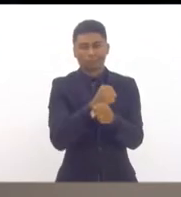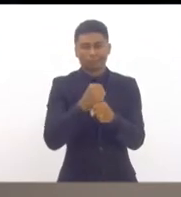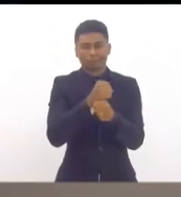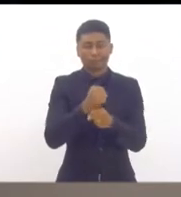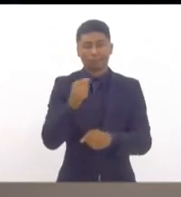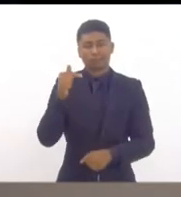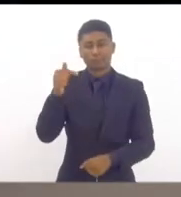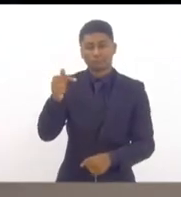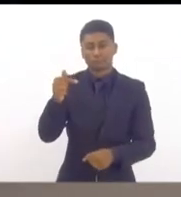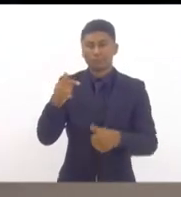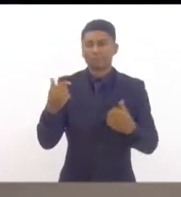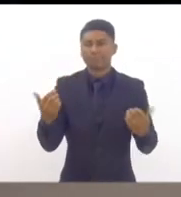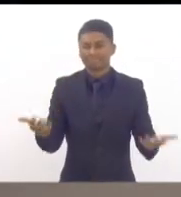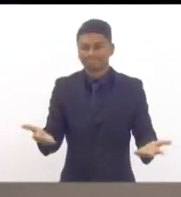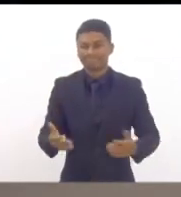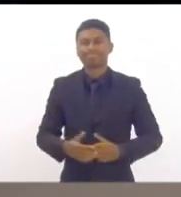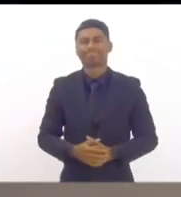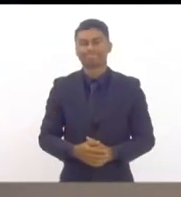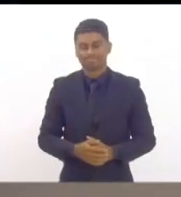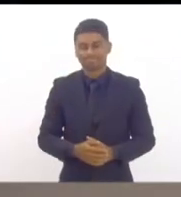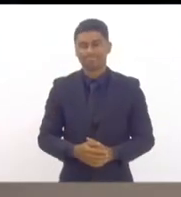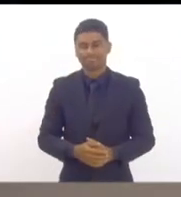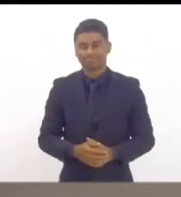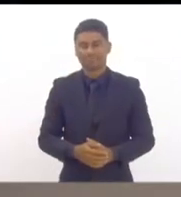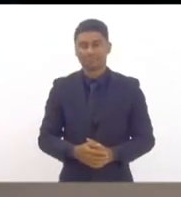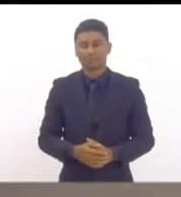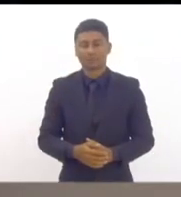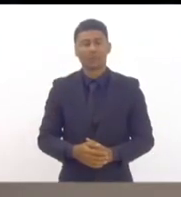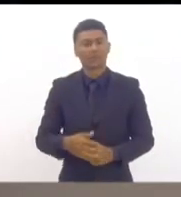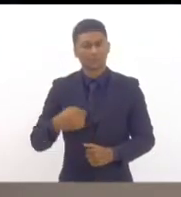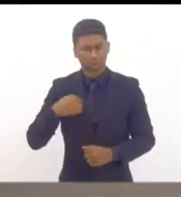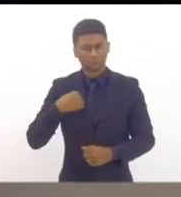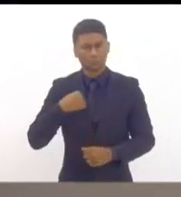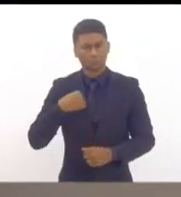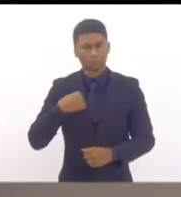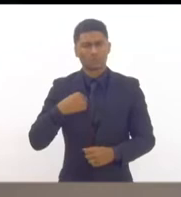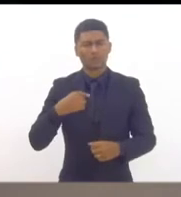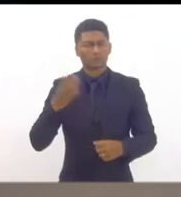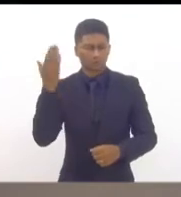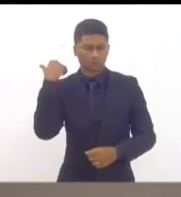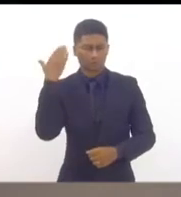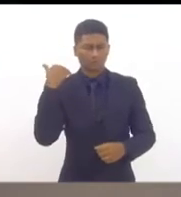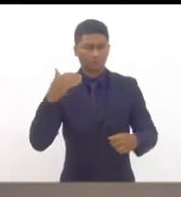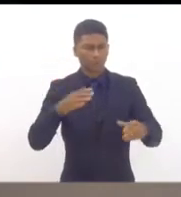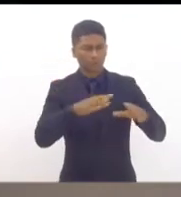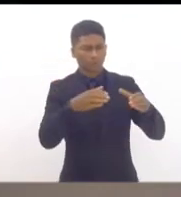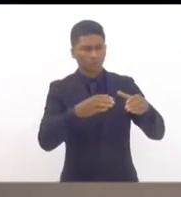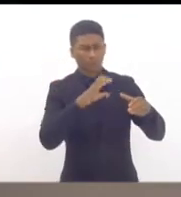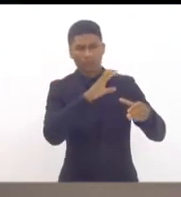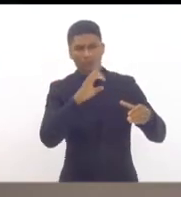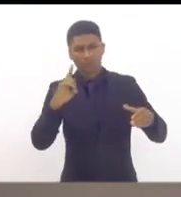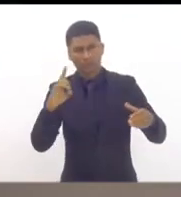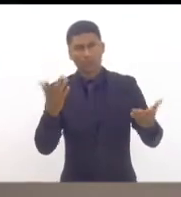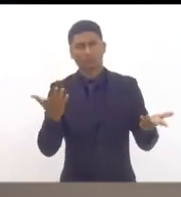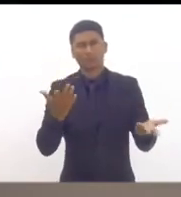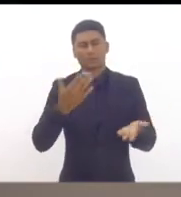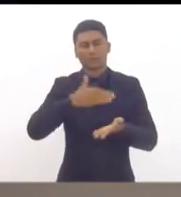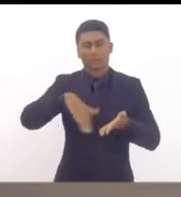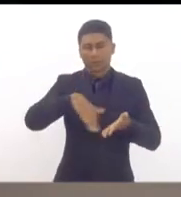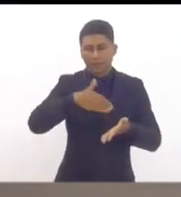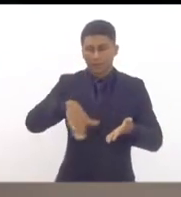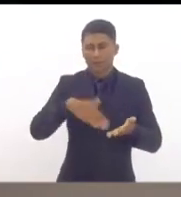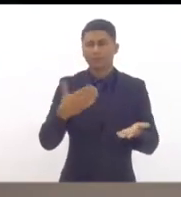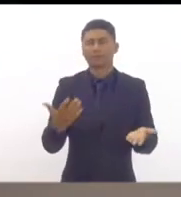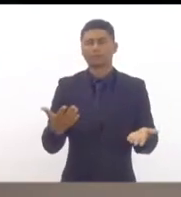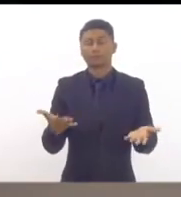permitindo participar desse espaço. Fui membro da coordenação, da secretaria, é a terceira